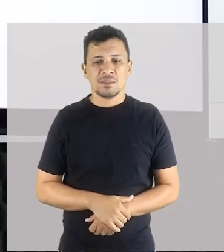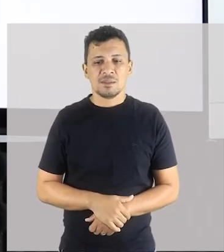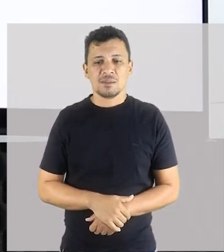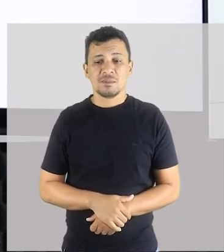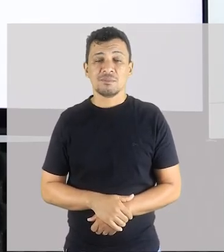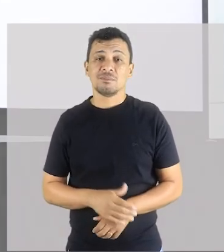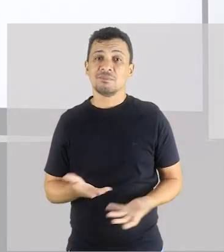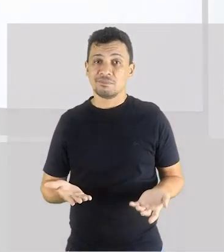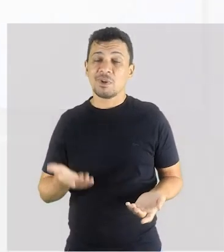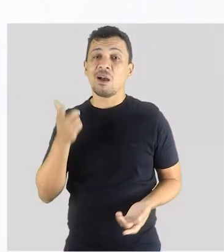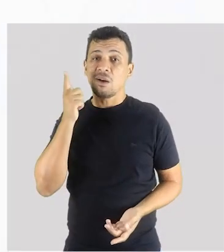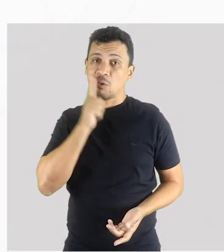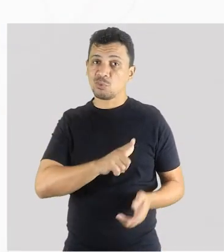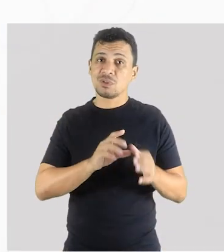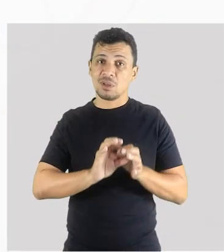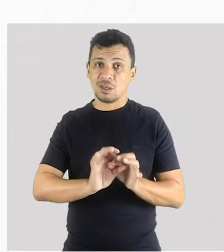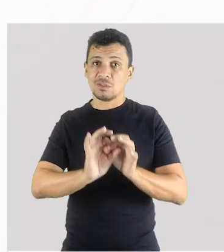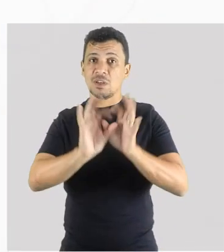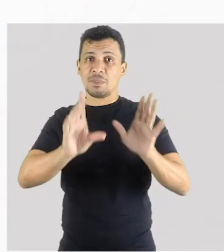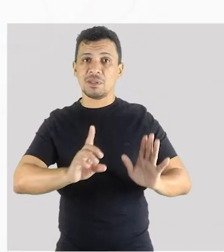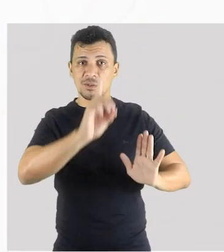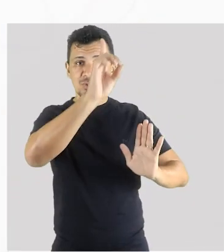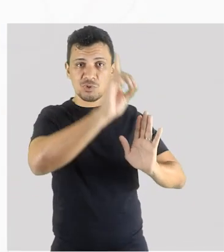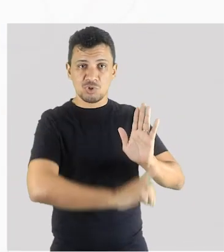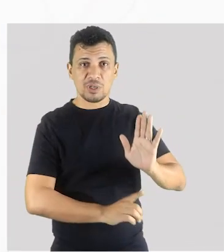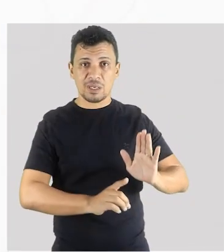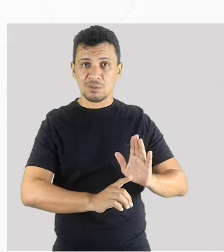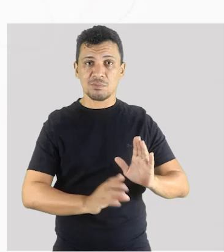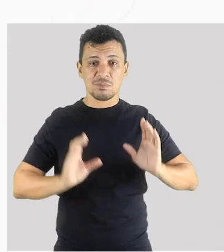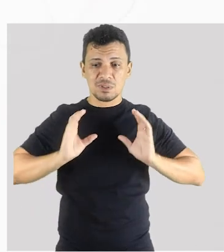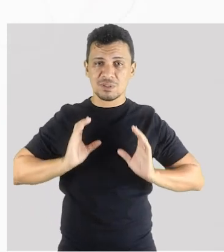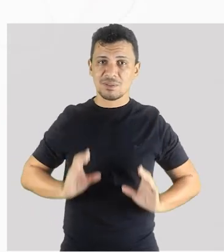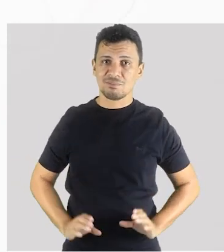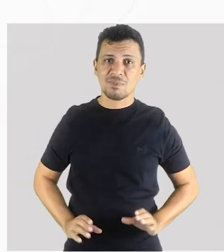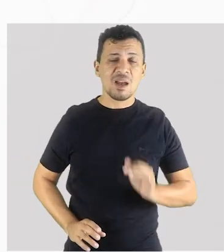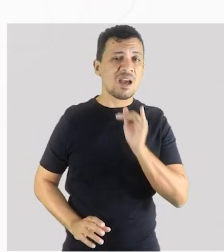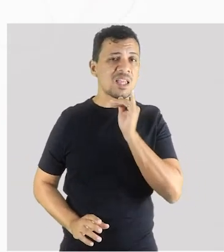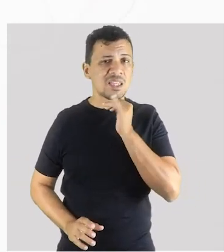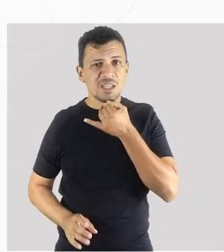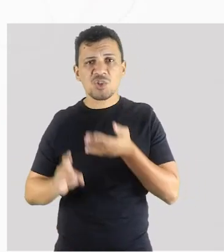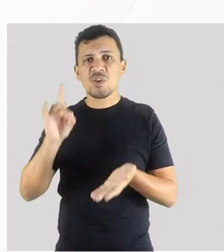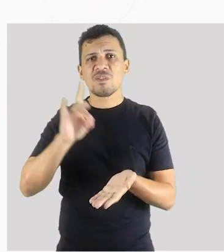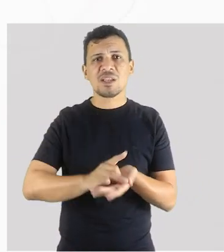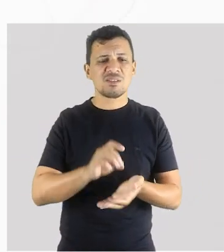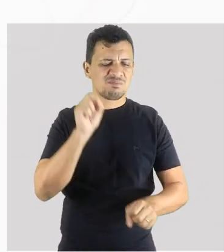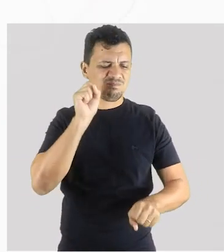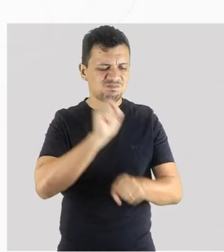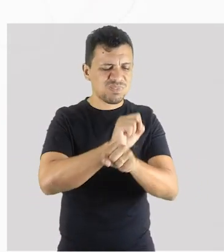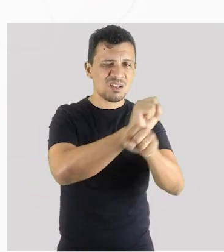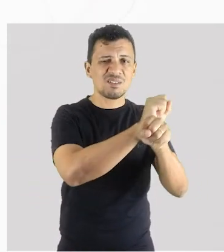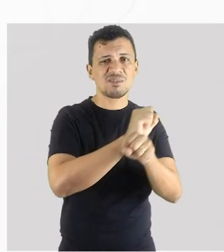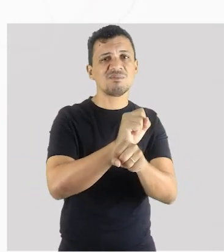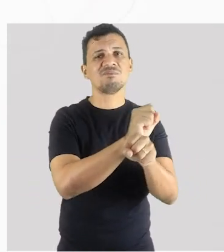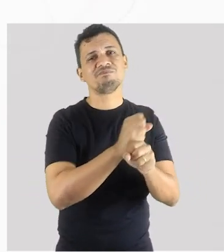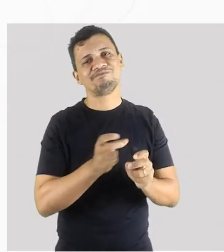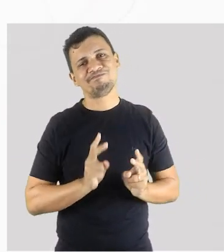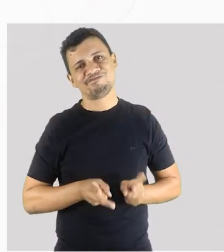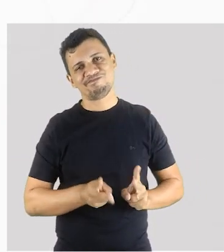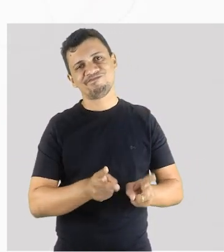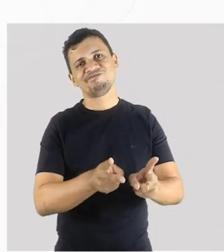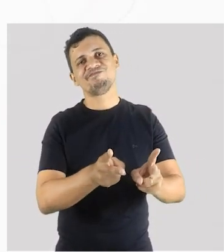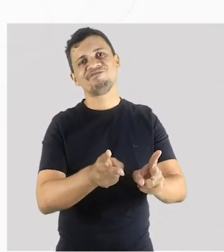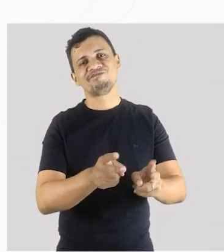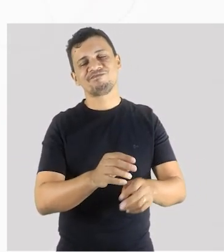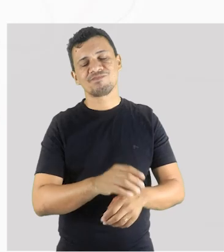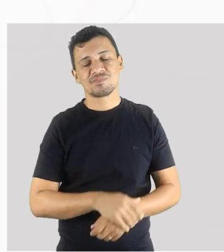Apesar da garantia das liberdades e direitos dos cidadãos, a triste realidade é que a escravidão ainda era permitida. Então,